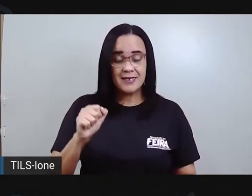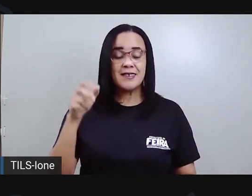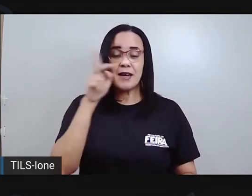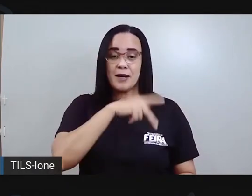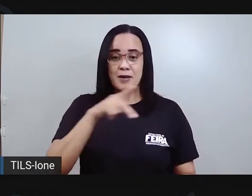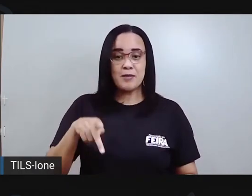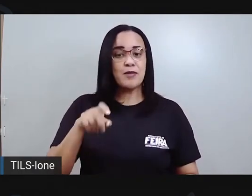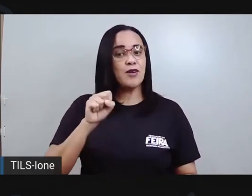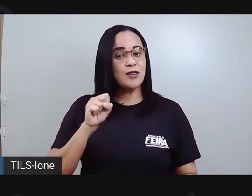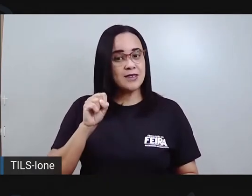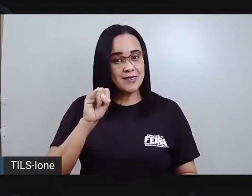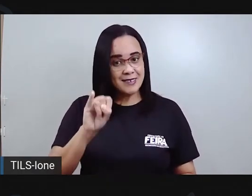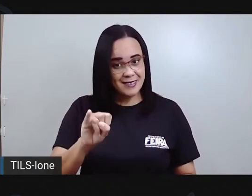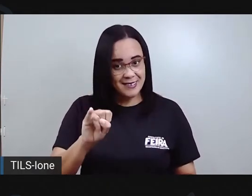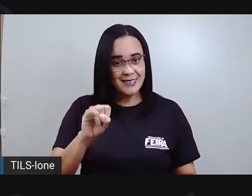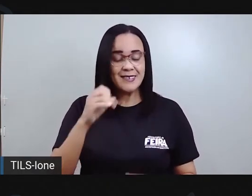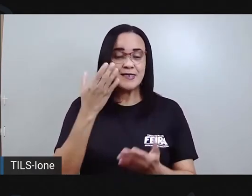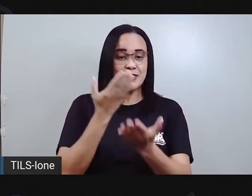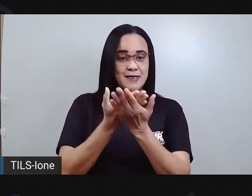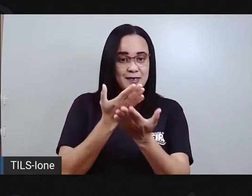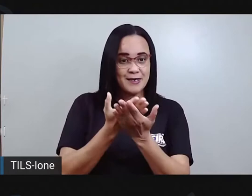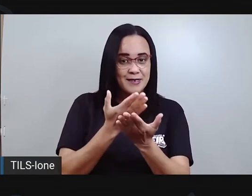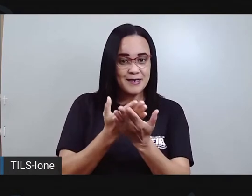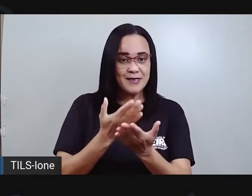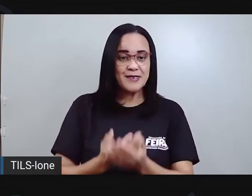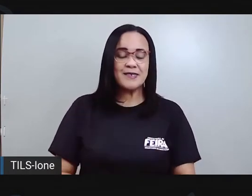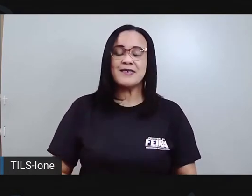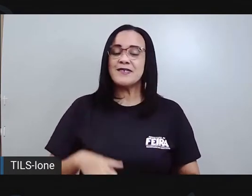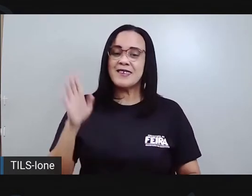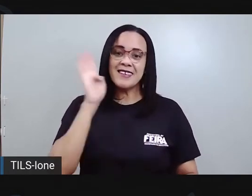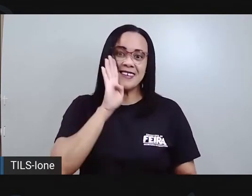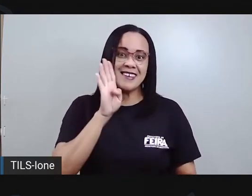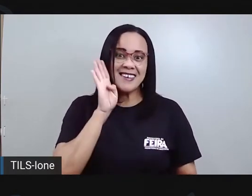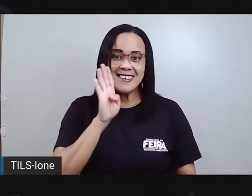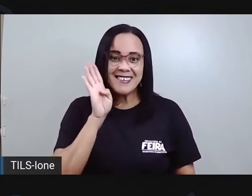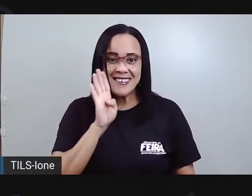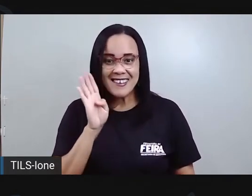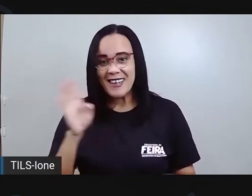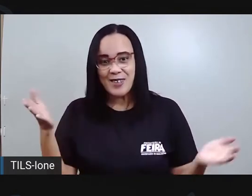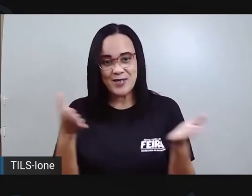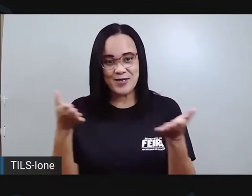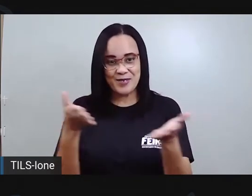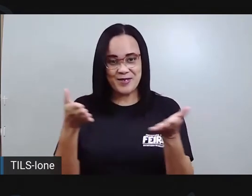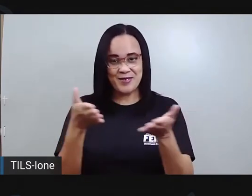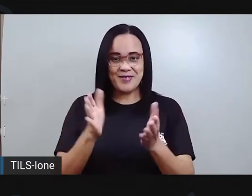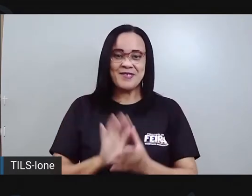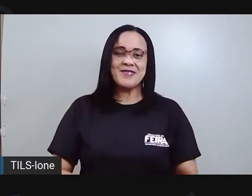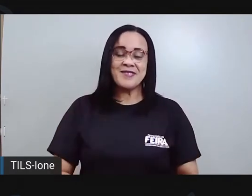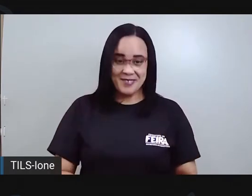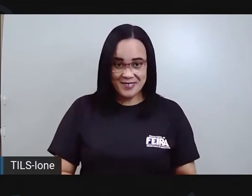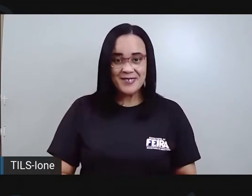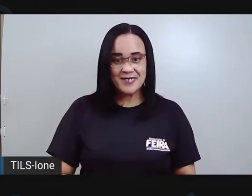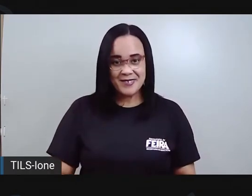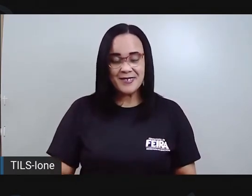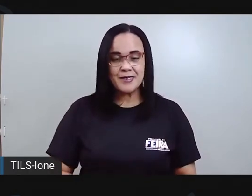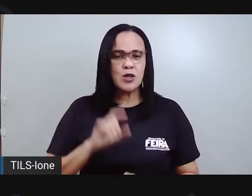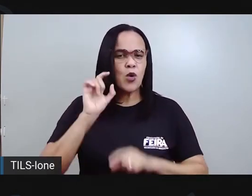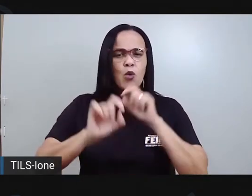preparamos uma aula muito legal hoje. Quem